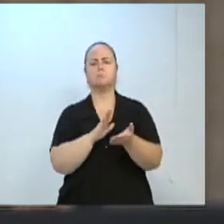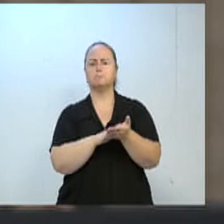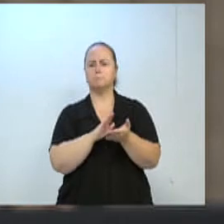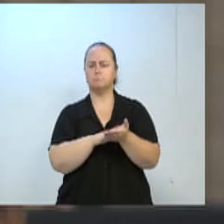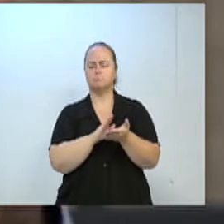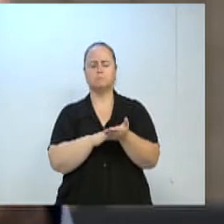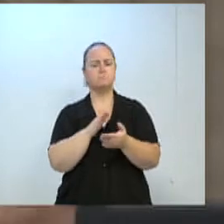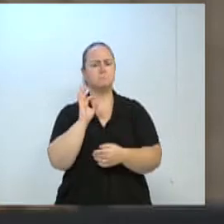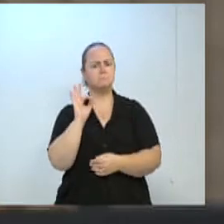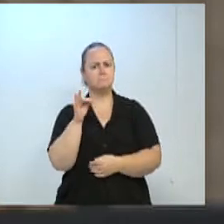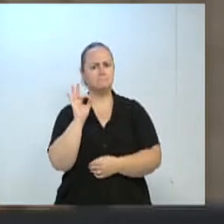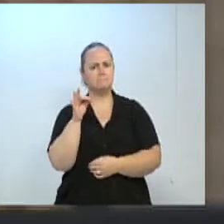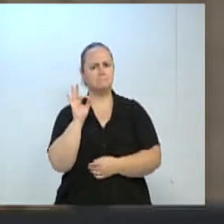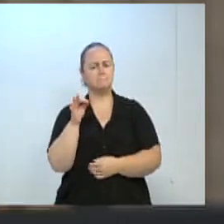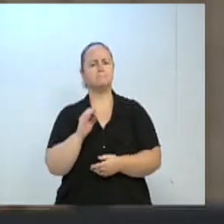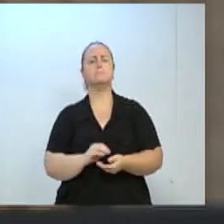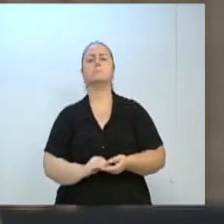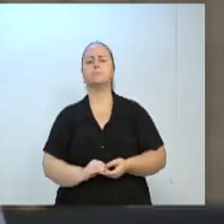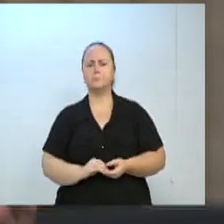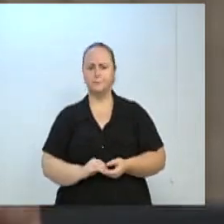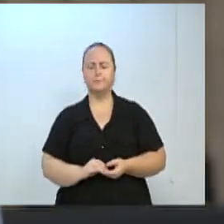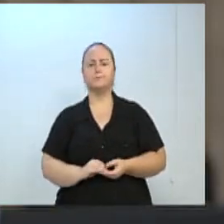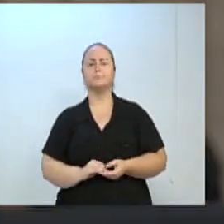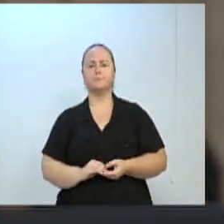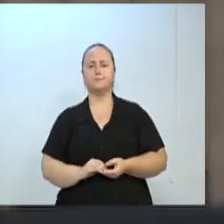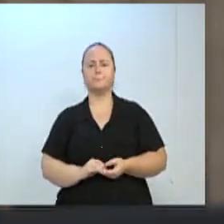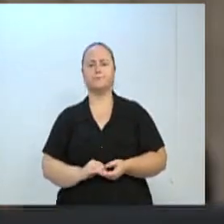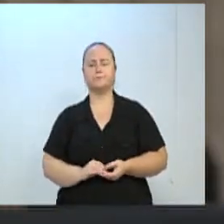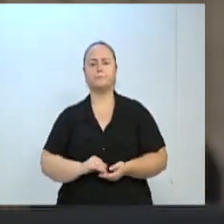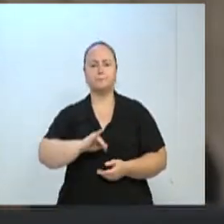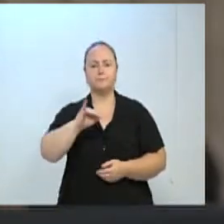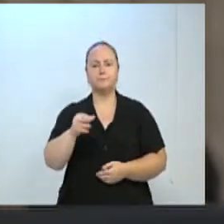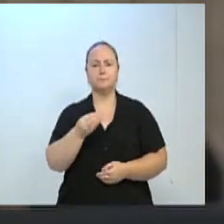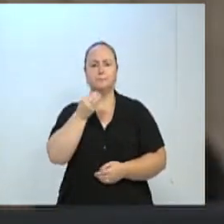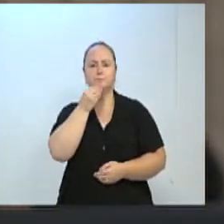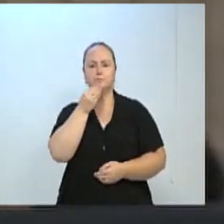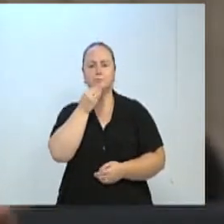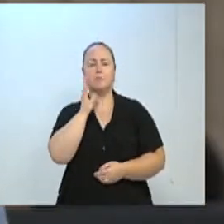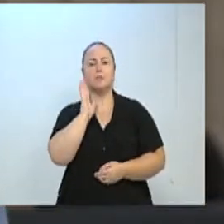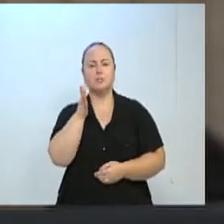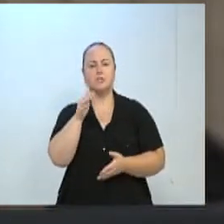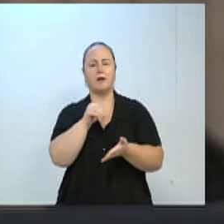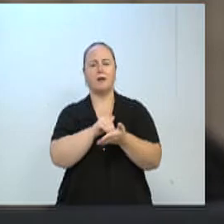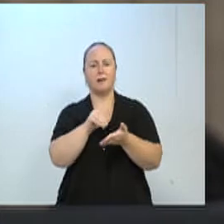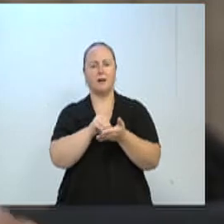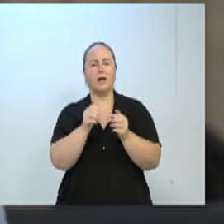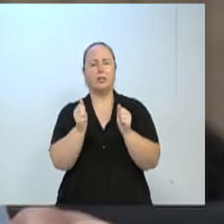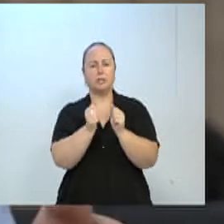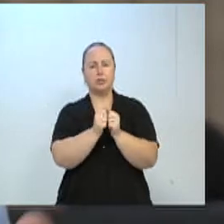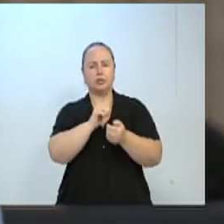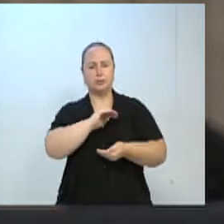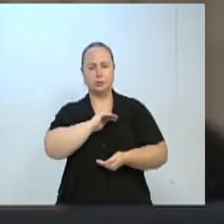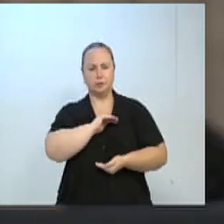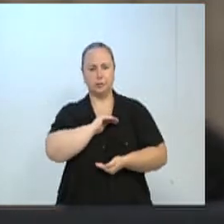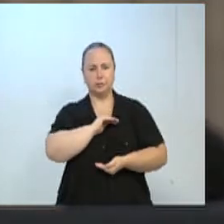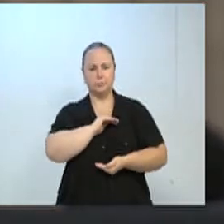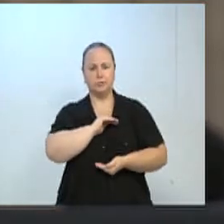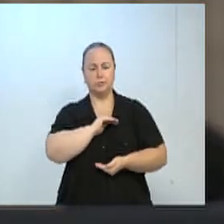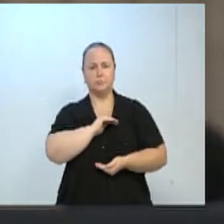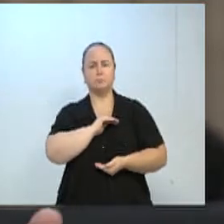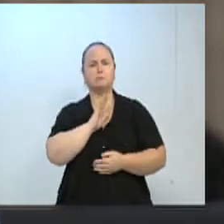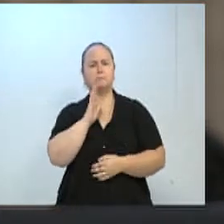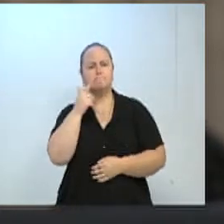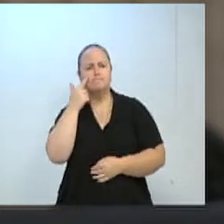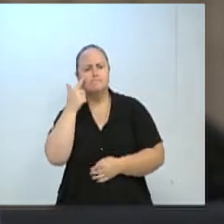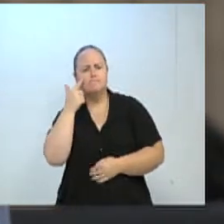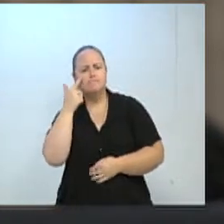parabéns, né? Inclusive, tivemos a oportunidade de estar lá com o secretário da Defesa Civil, Davi, onde a gente levou algumas demandas, poucas